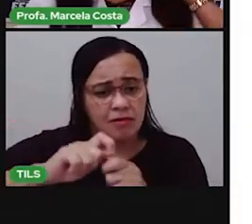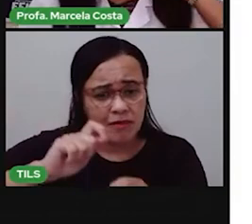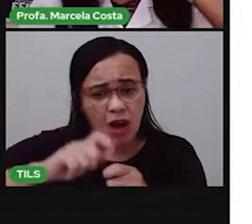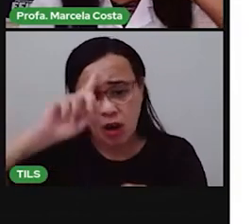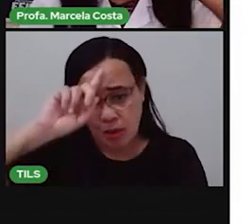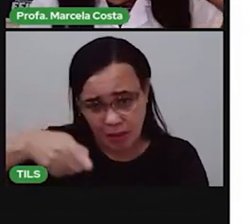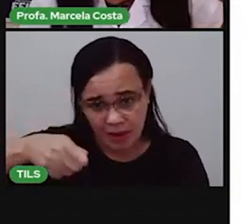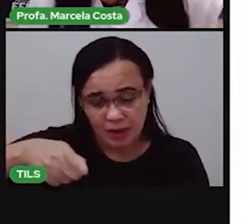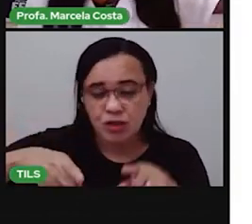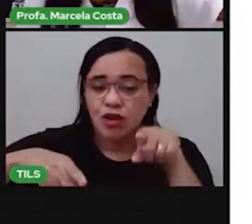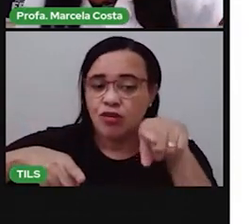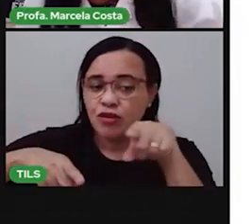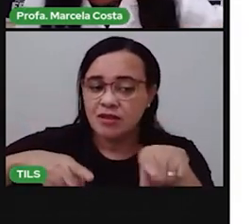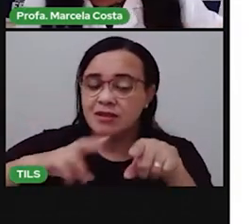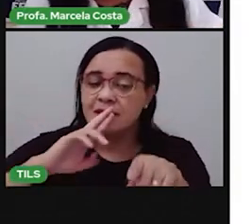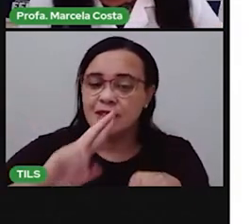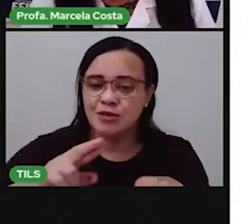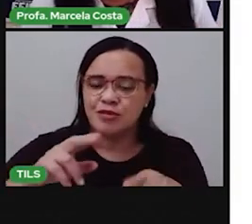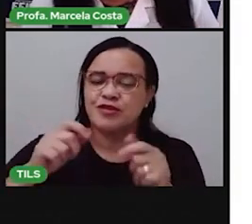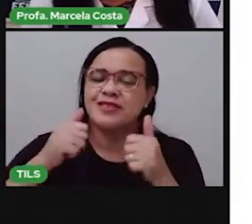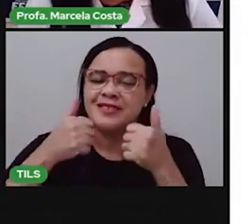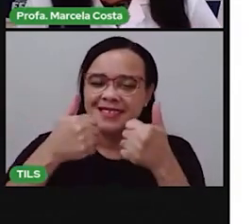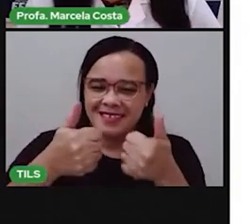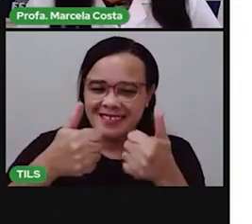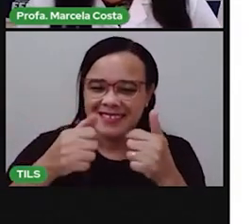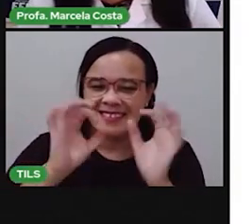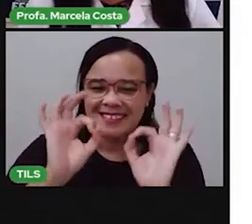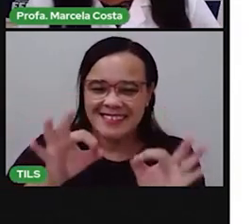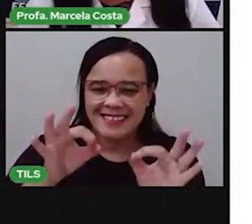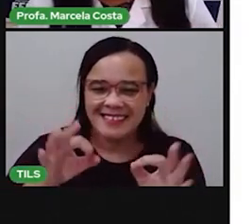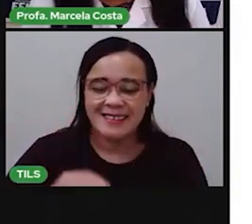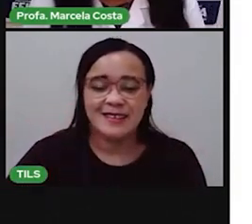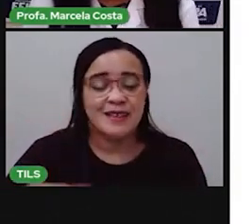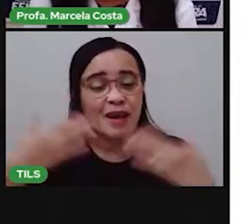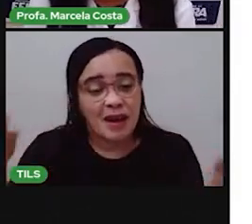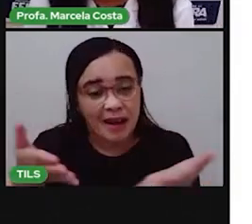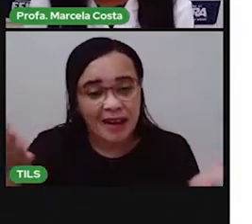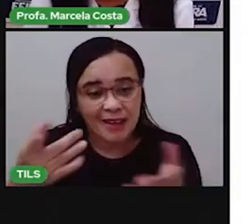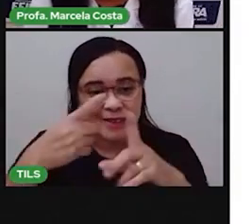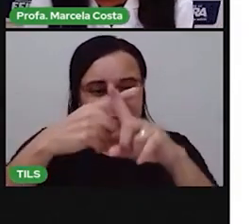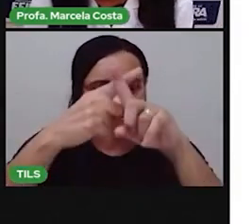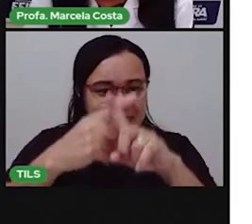Então chegou a hora do nosso desafio. Chegou a hora da gente brincar.